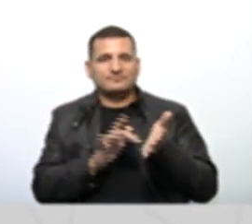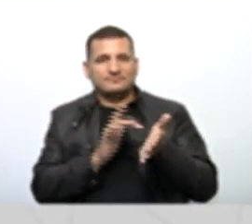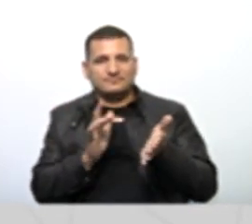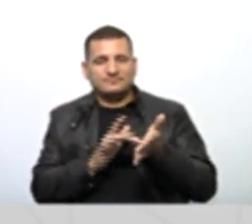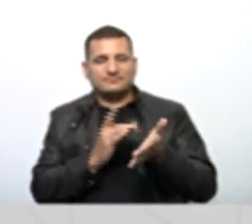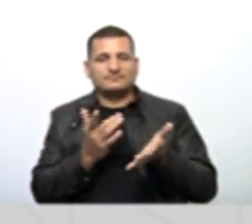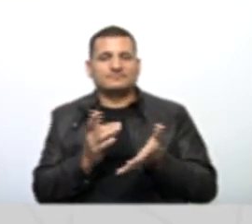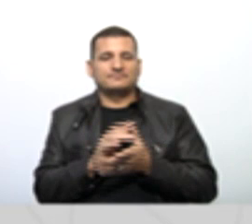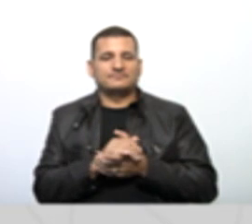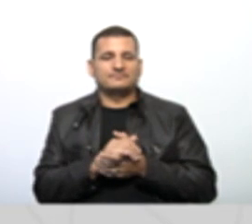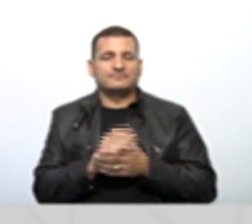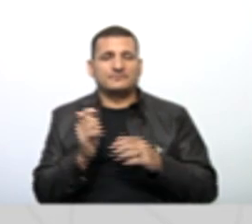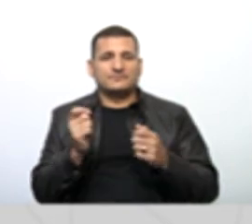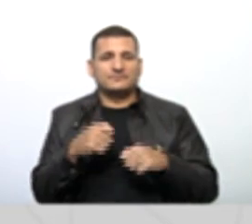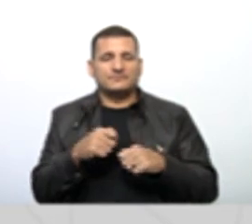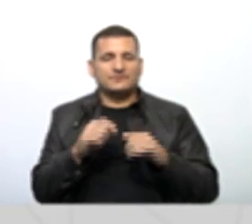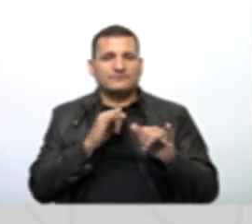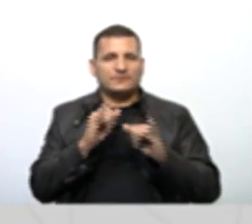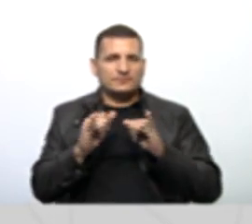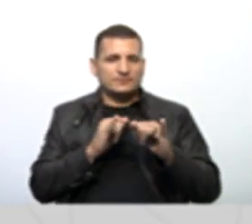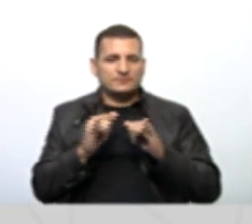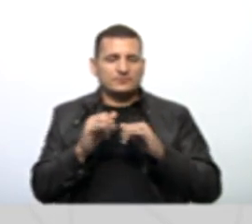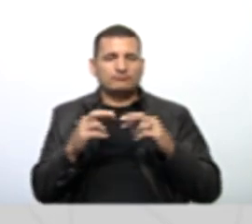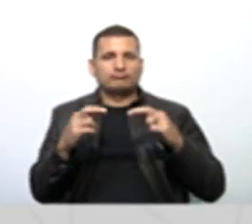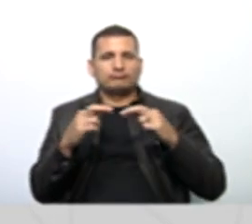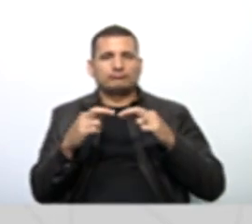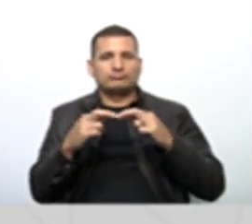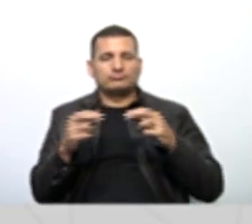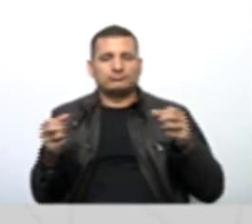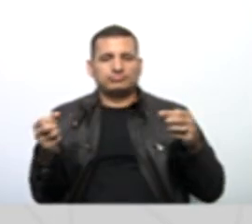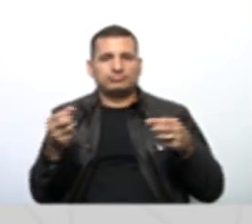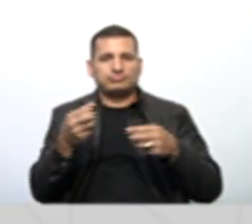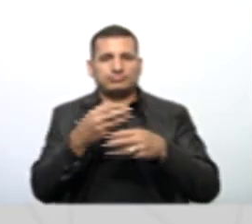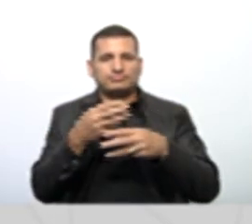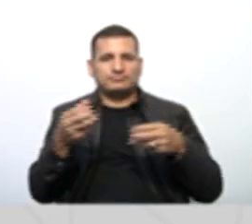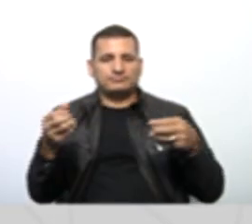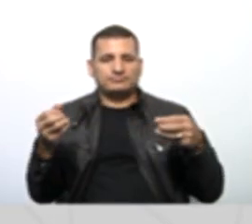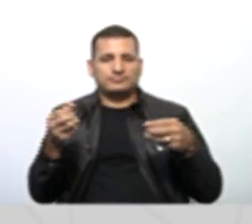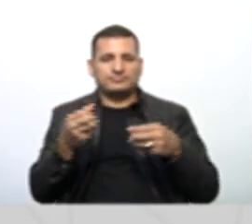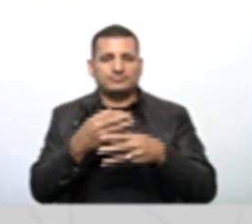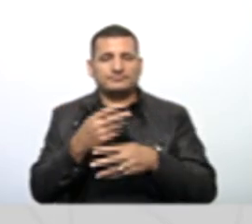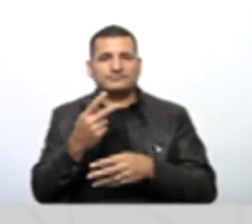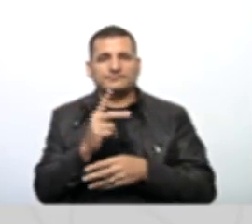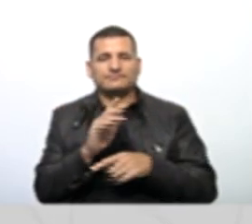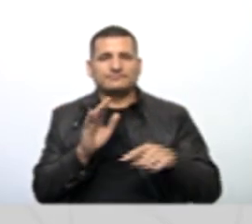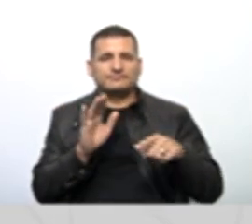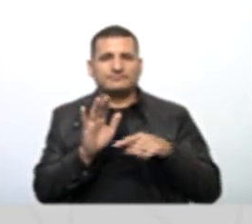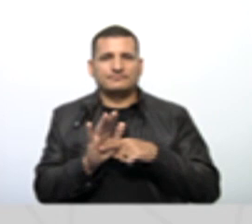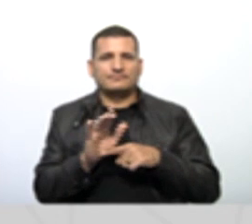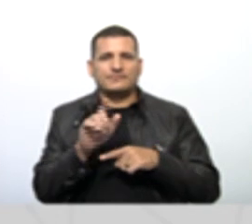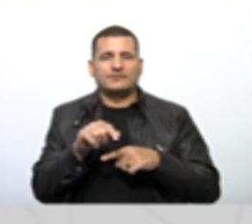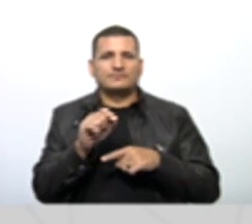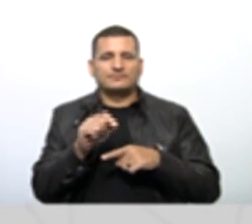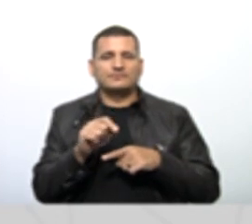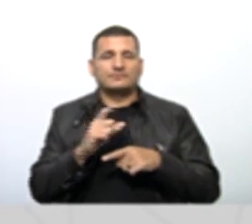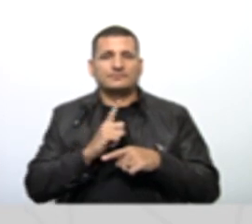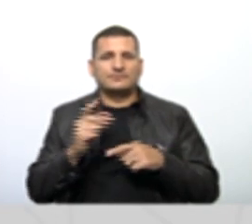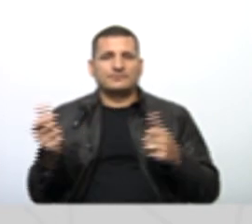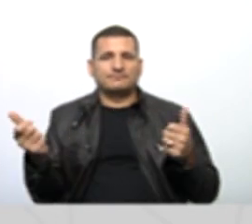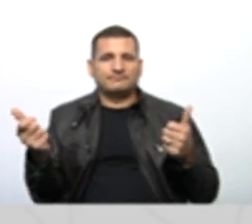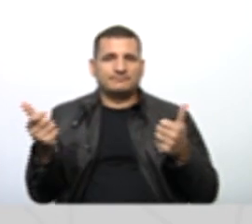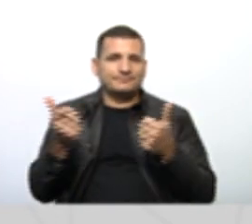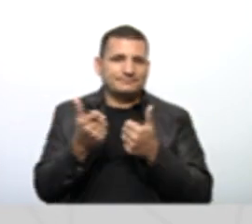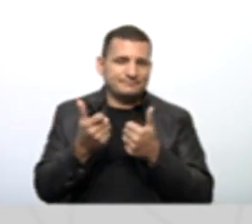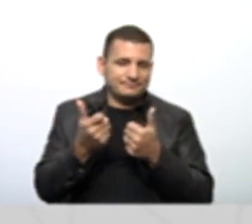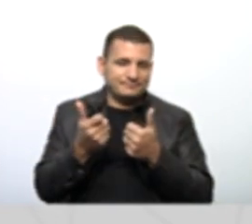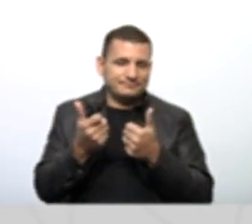permite a informação seja trocada com muita facilidade seu ponto negativo é a necessidade de está muito perto né